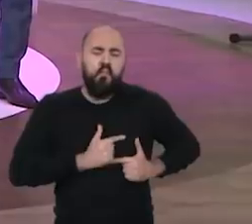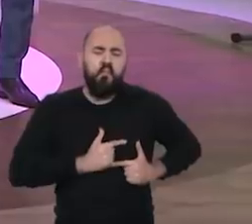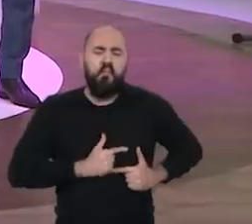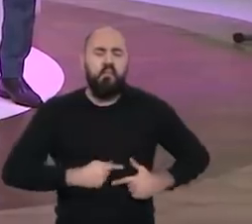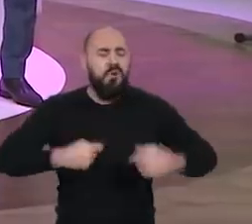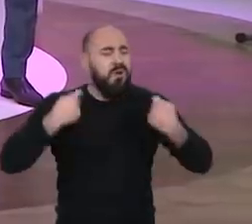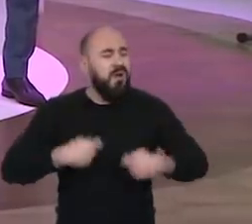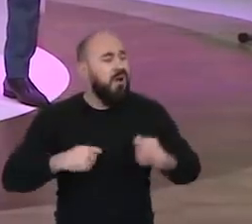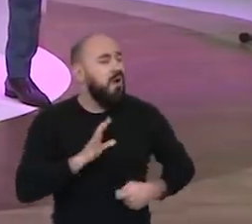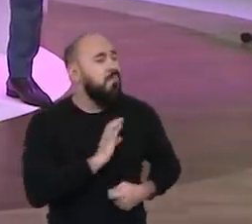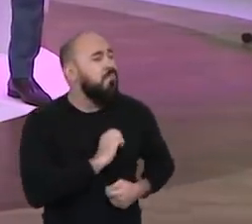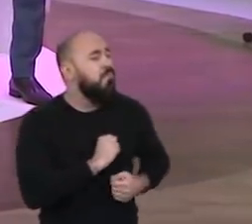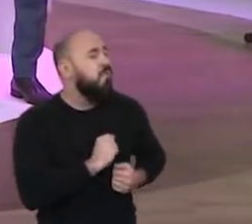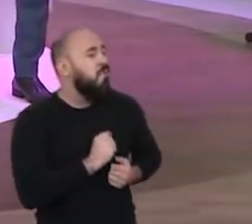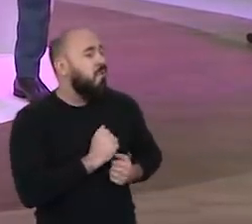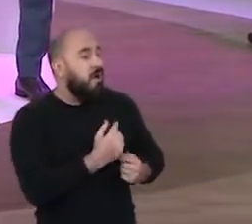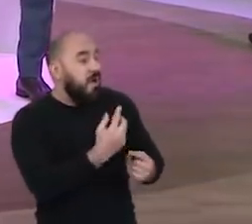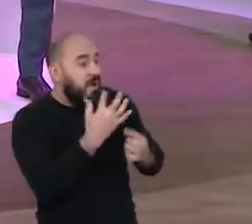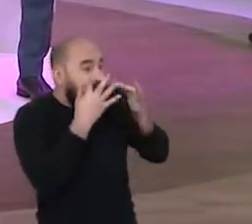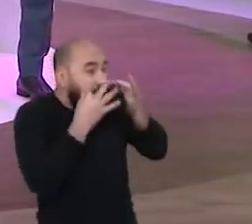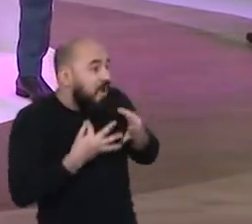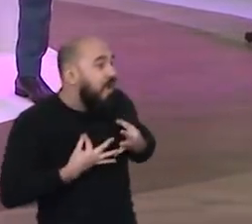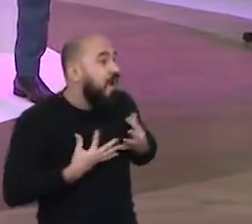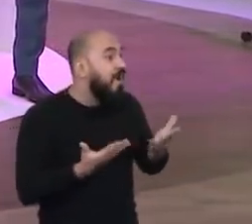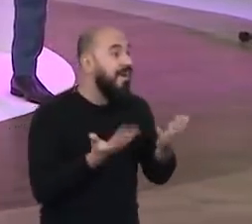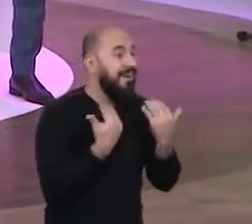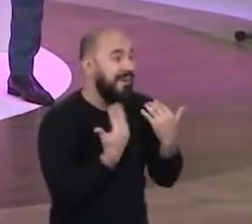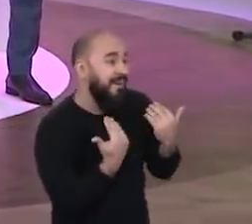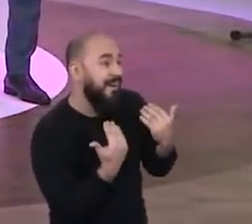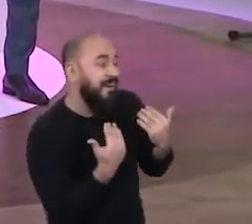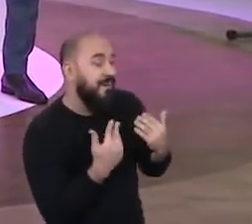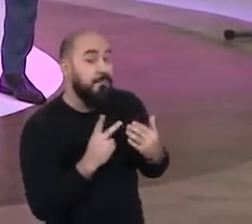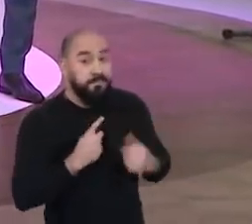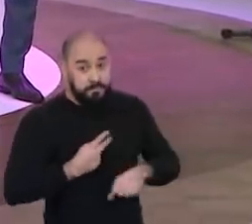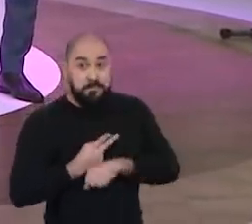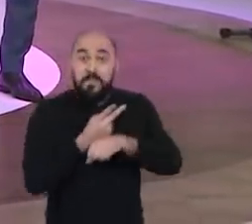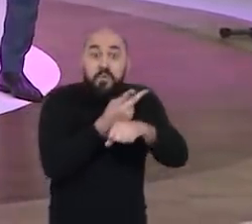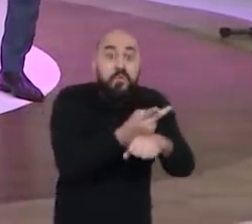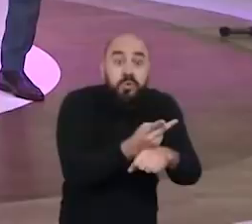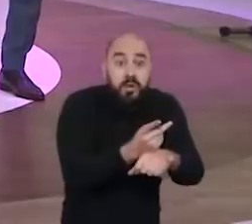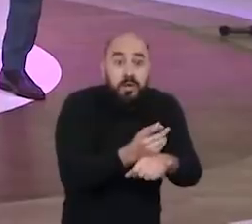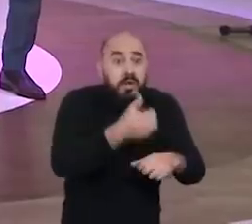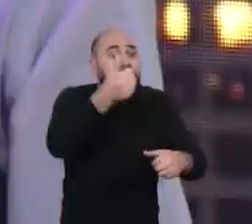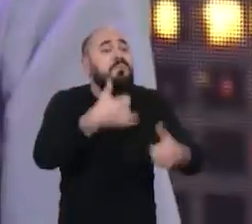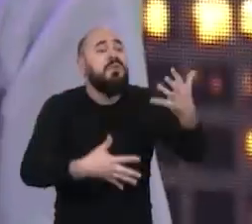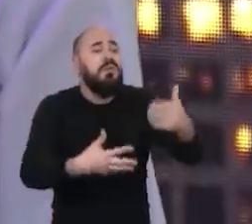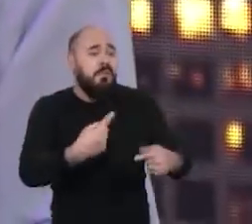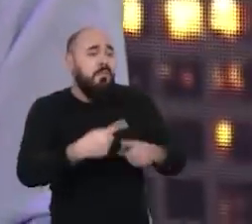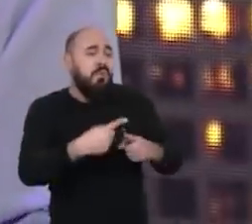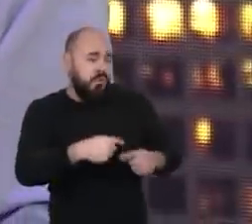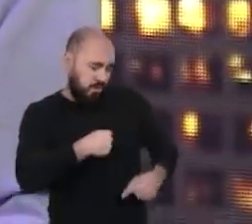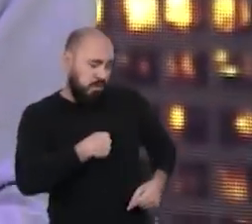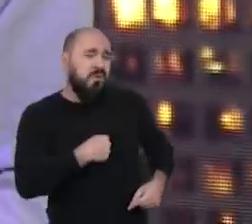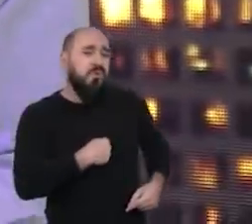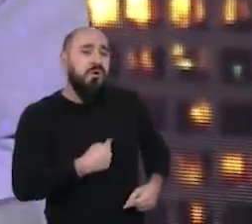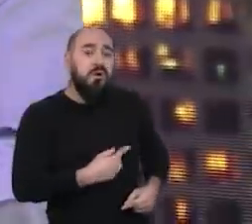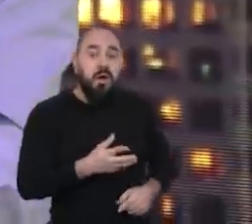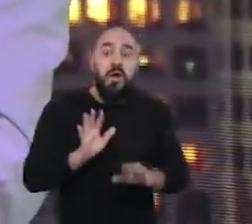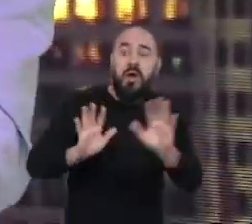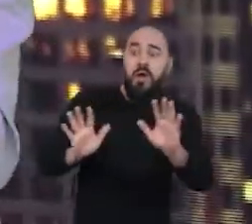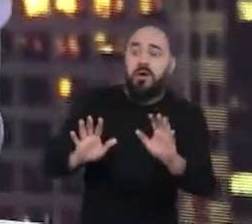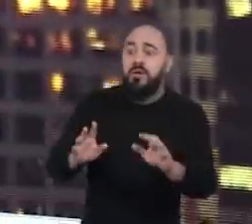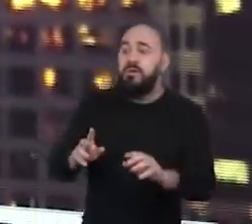sedento de amor e atenção. Sai em busca de explicação, mas